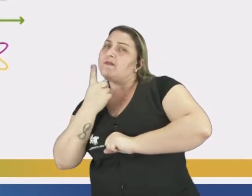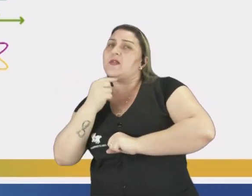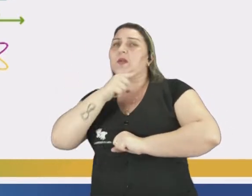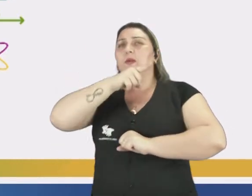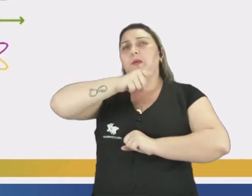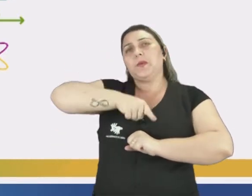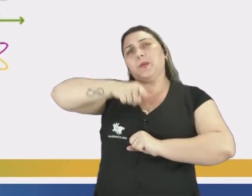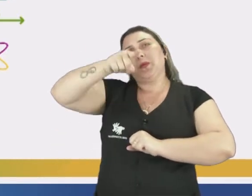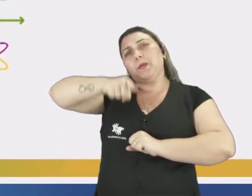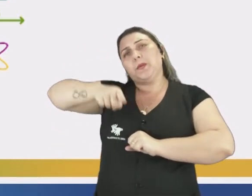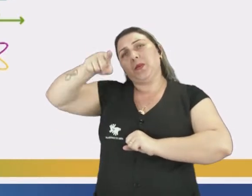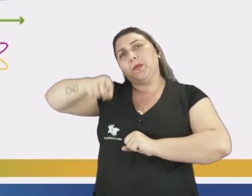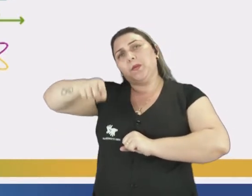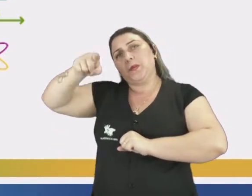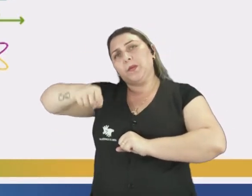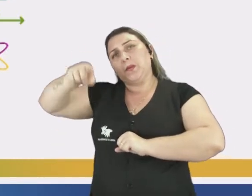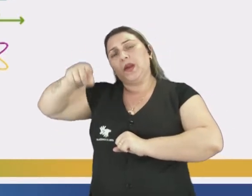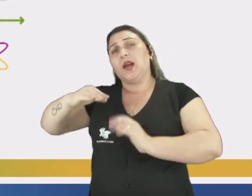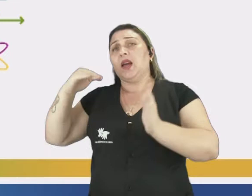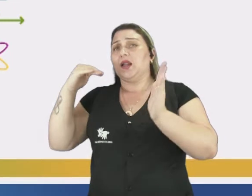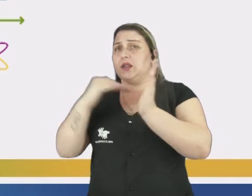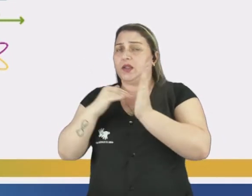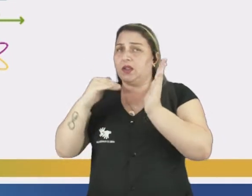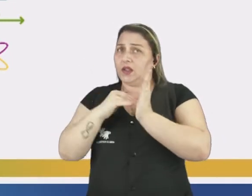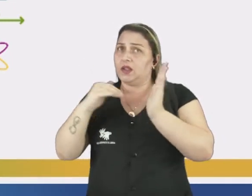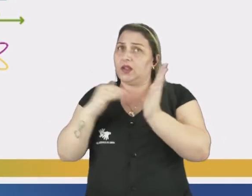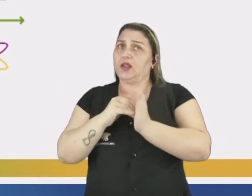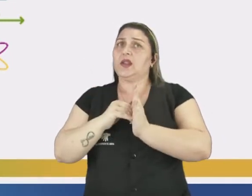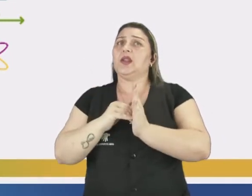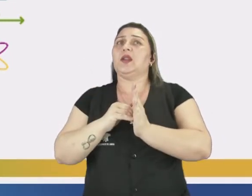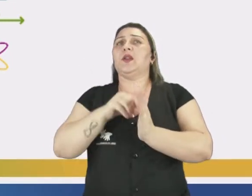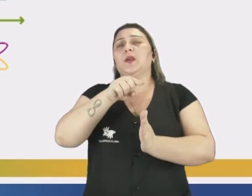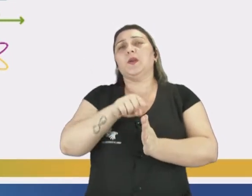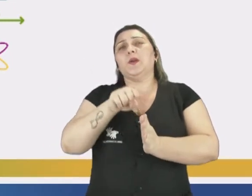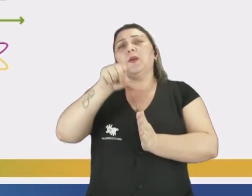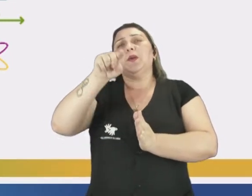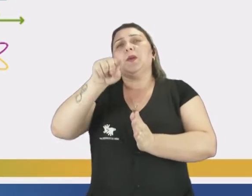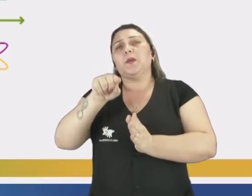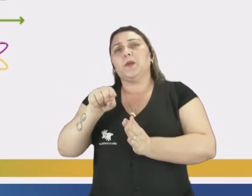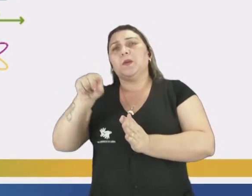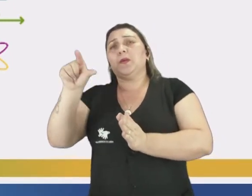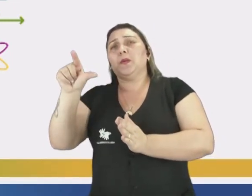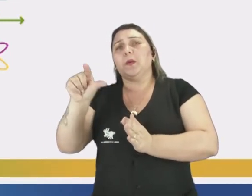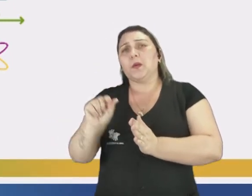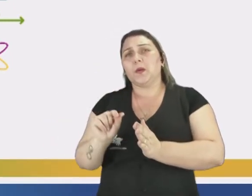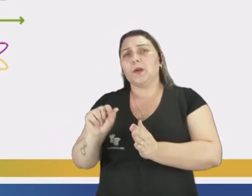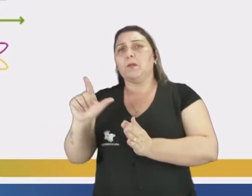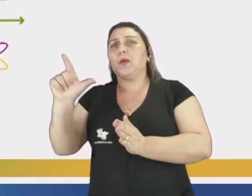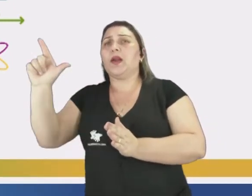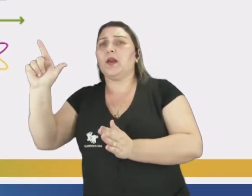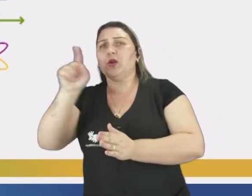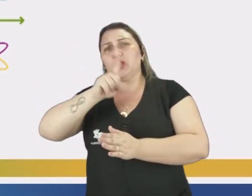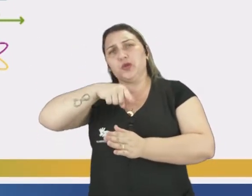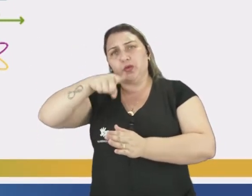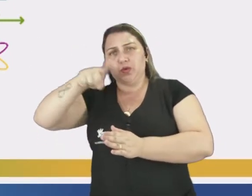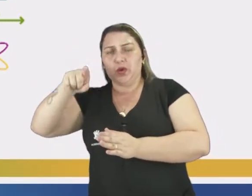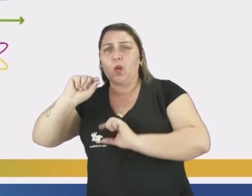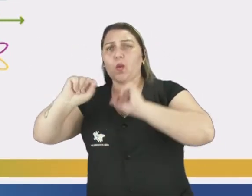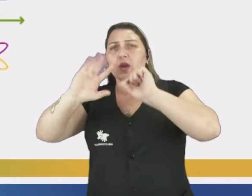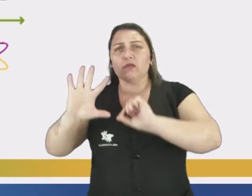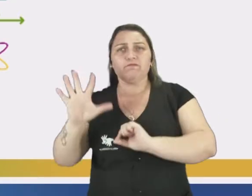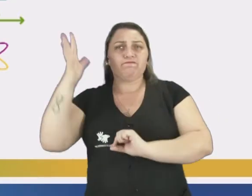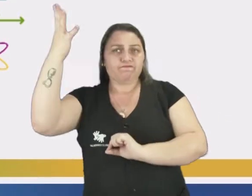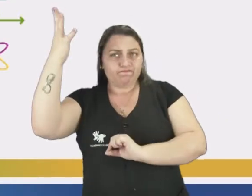ondas de rádio, desculpa, até os elementos radioativos, que é a parte com frequências menores e frequências maiores de ondas. Então, o que